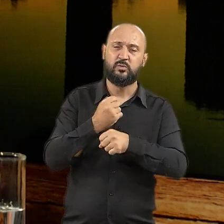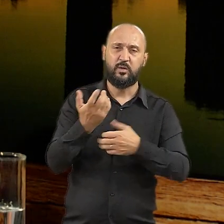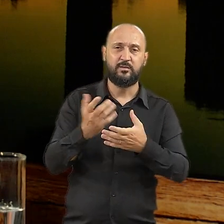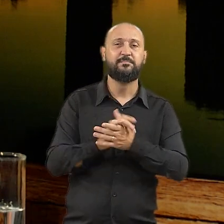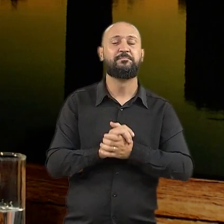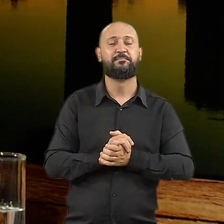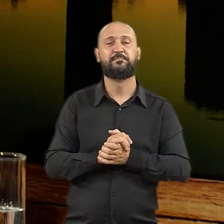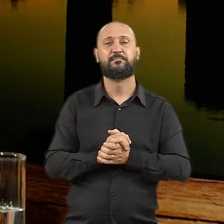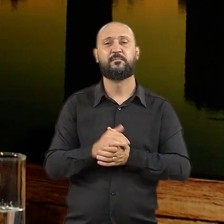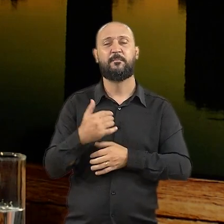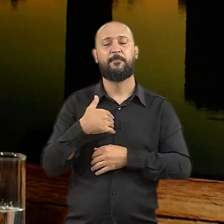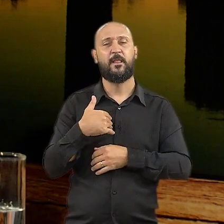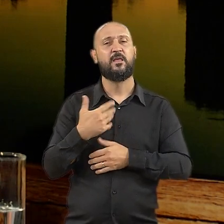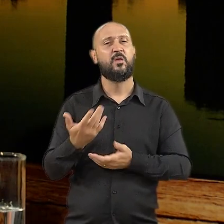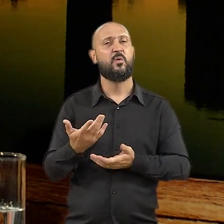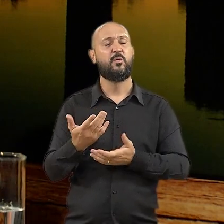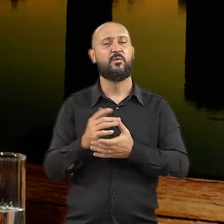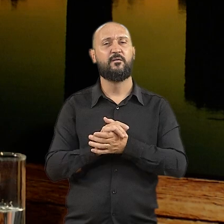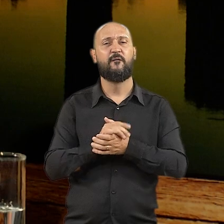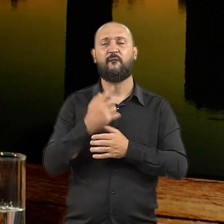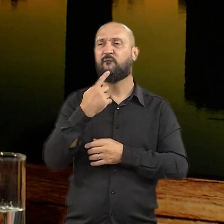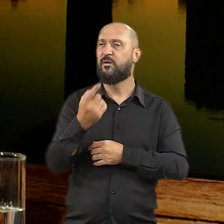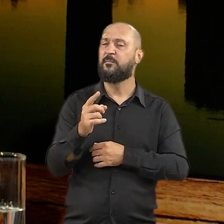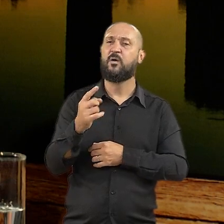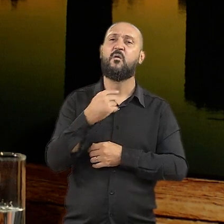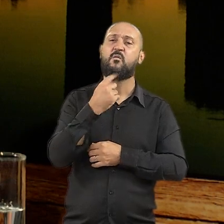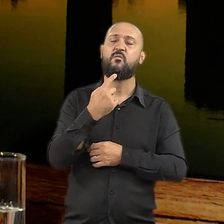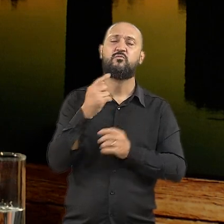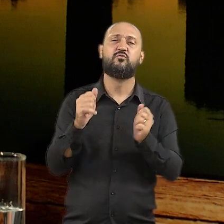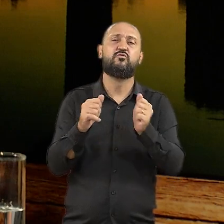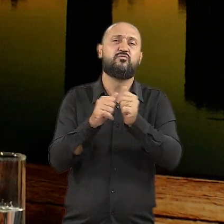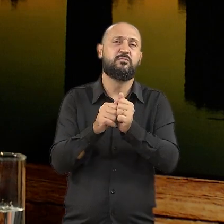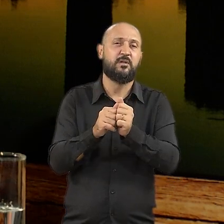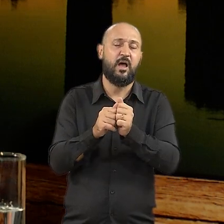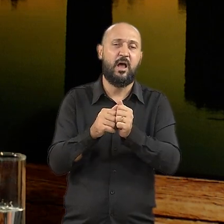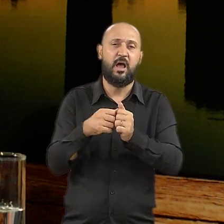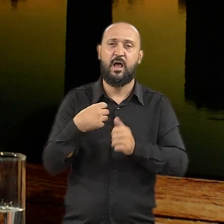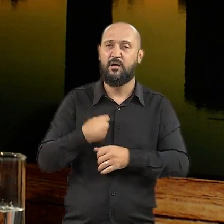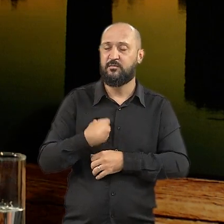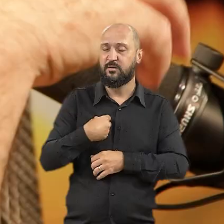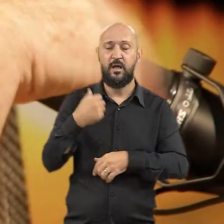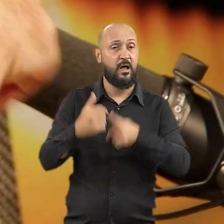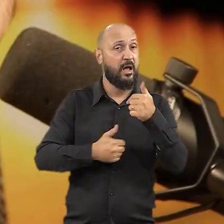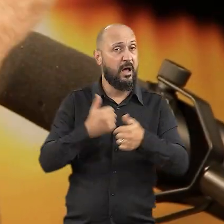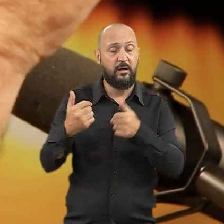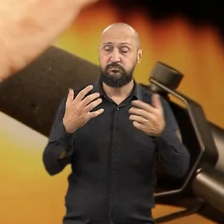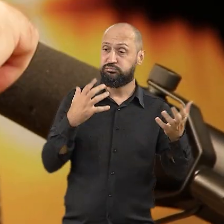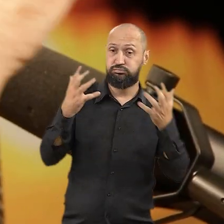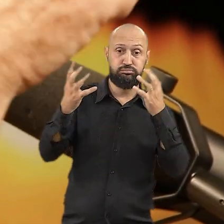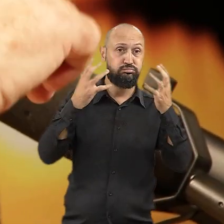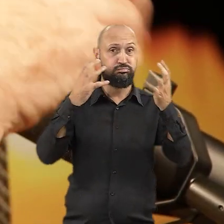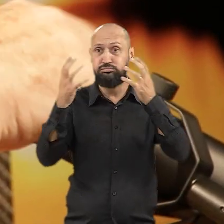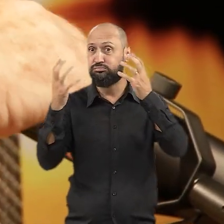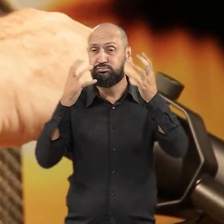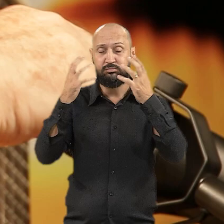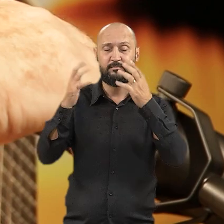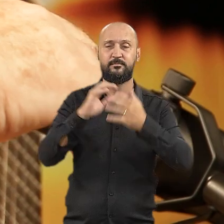tal. E eu falei, mas não dá para conciliar. A verdade, a vida trabalhava corrida, demais. Trabalha